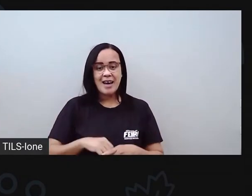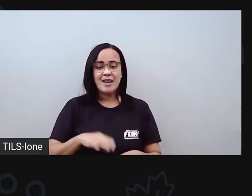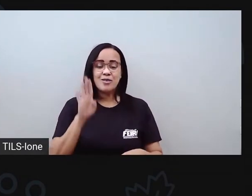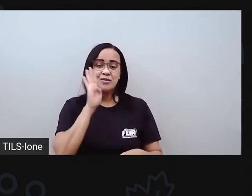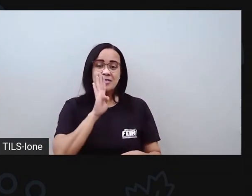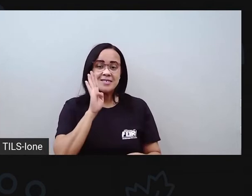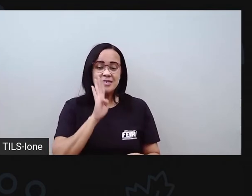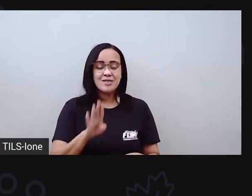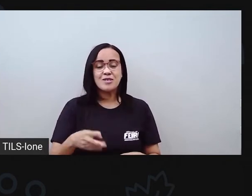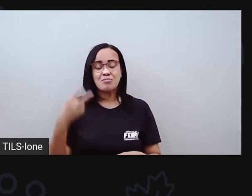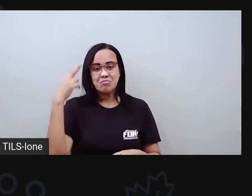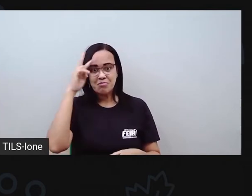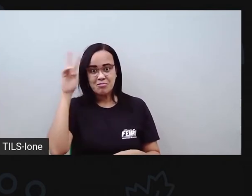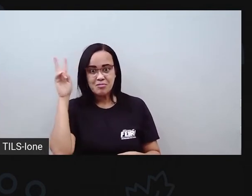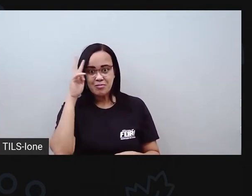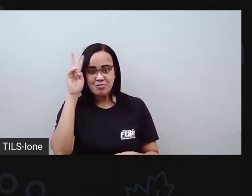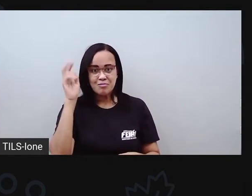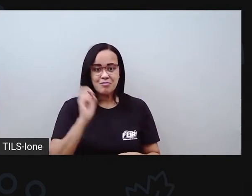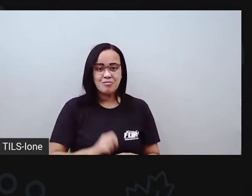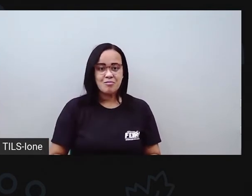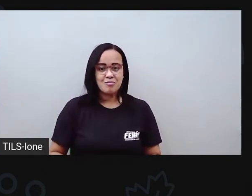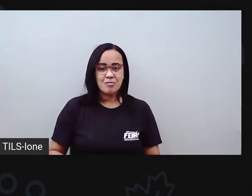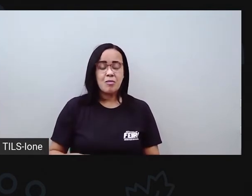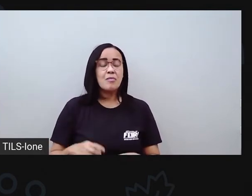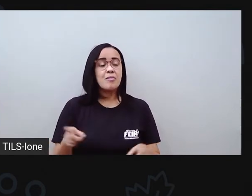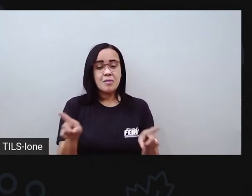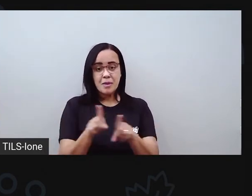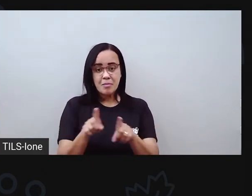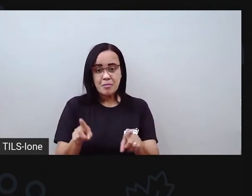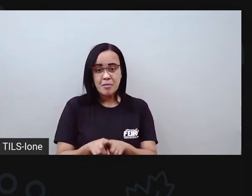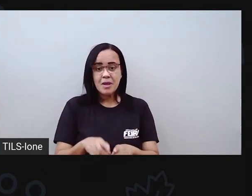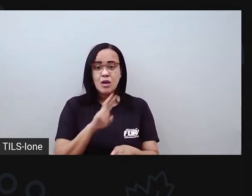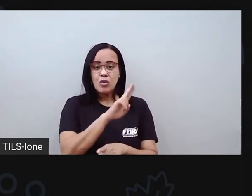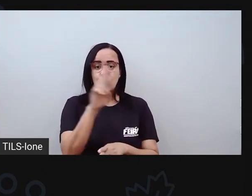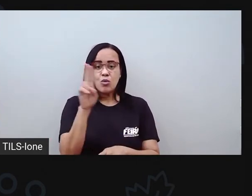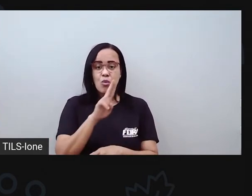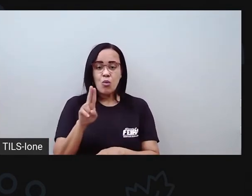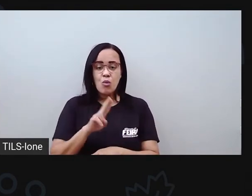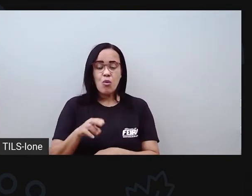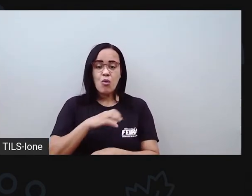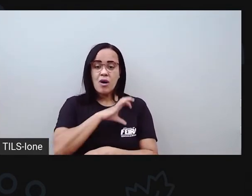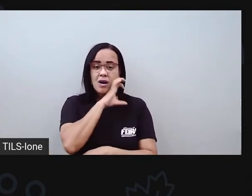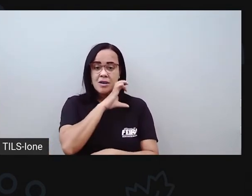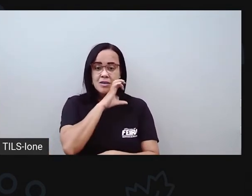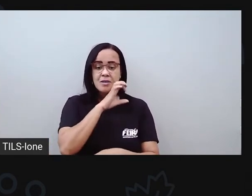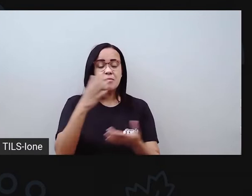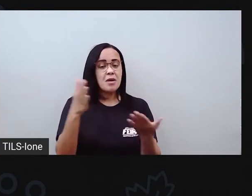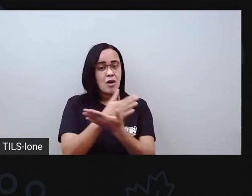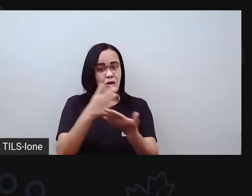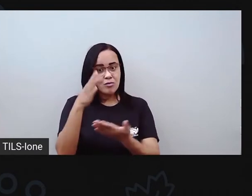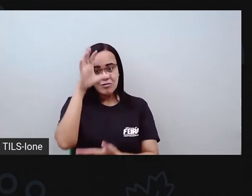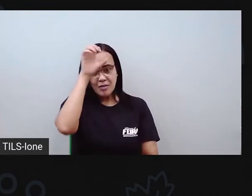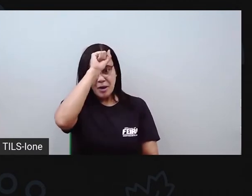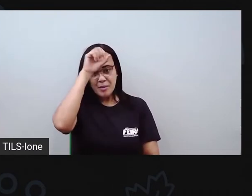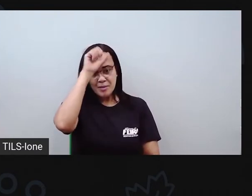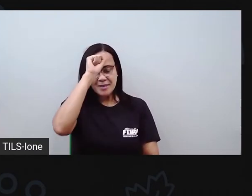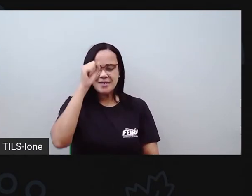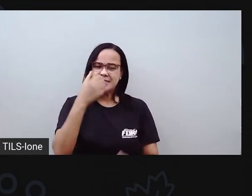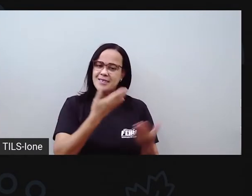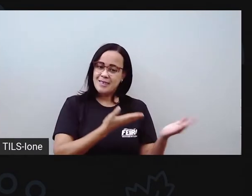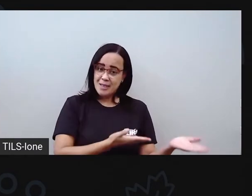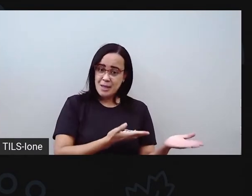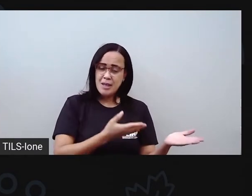E a gente vai aprender também o nome de alguns animais. Ah, claro que a Pralita já conhece essa